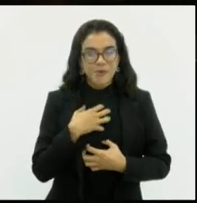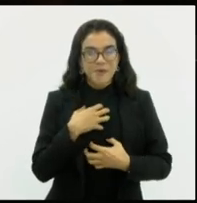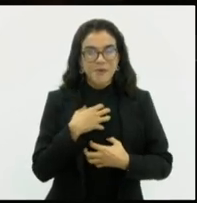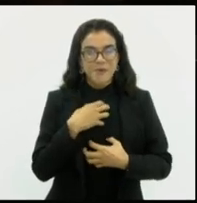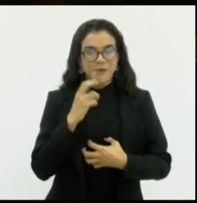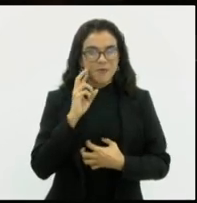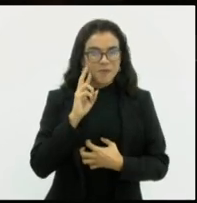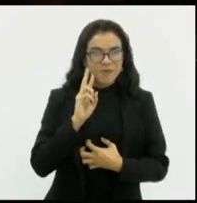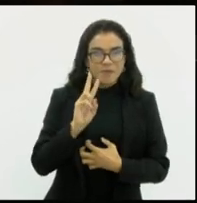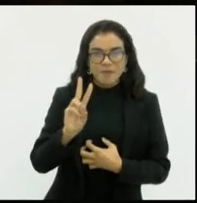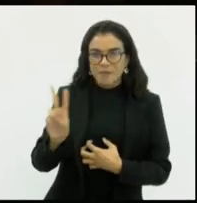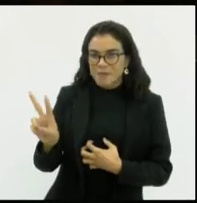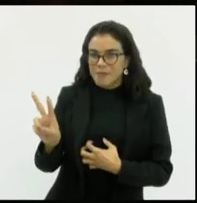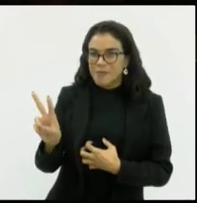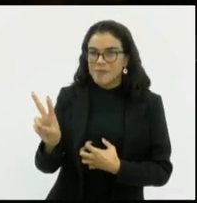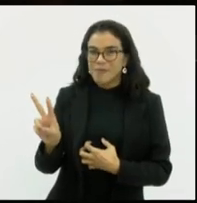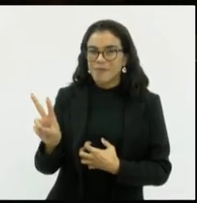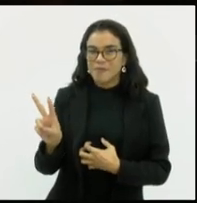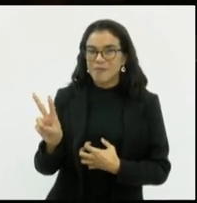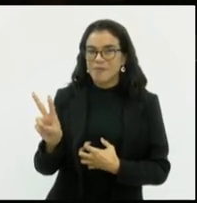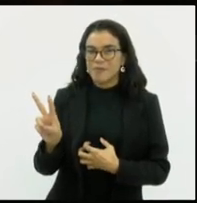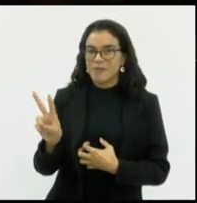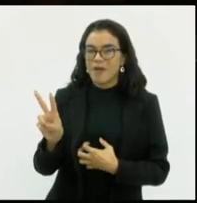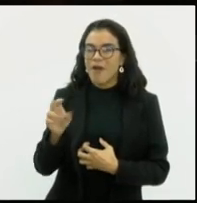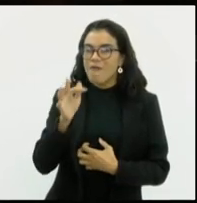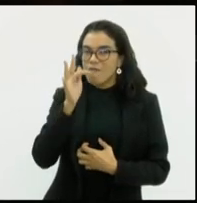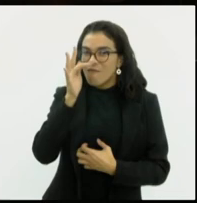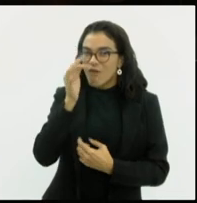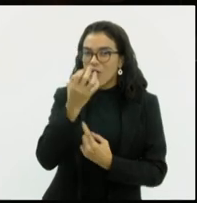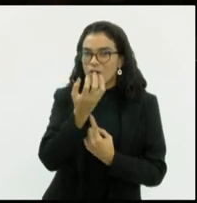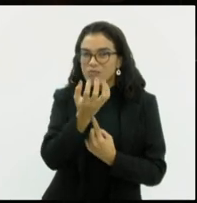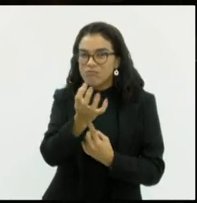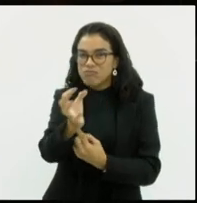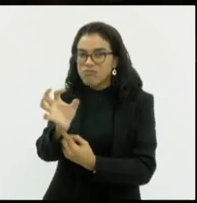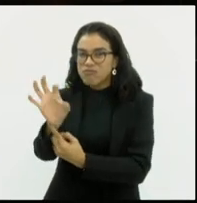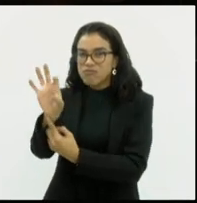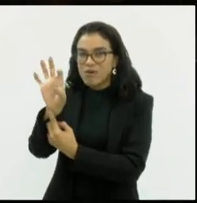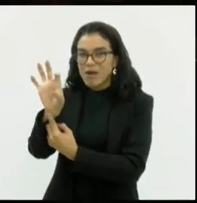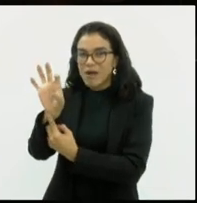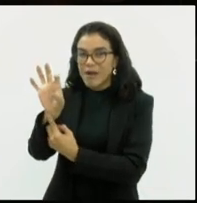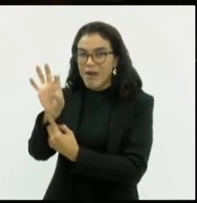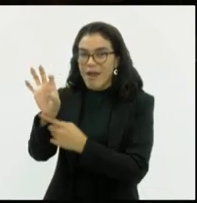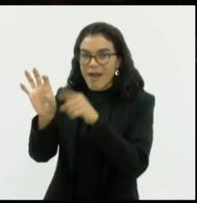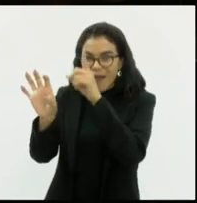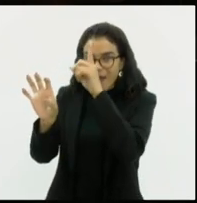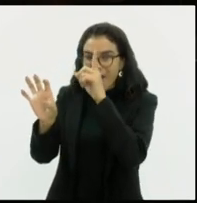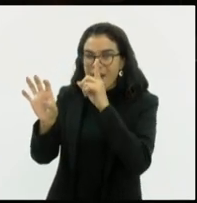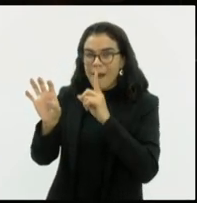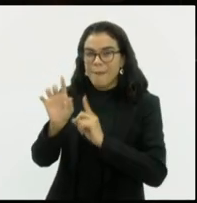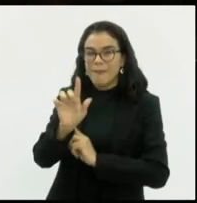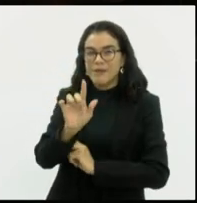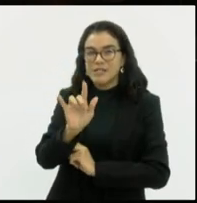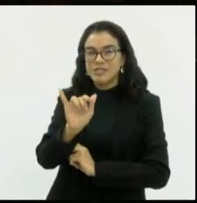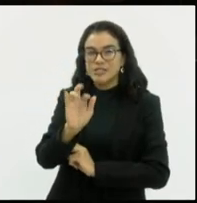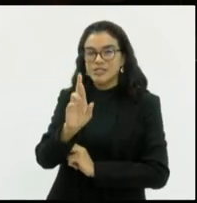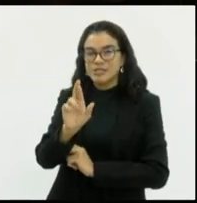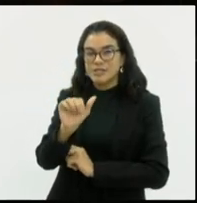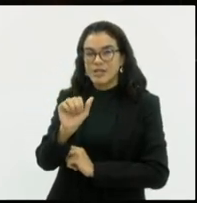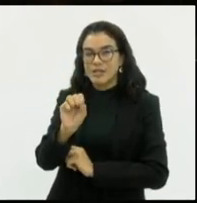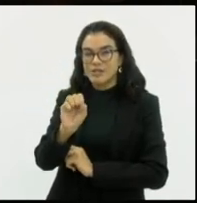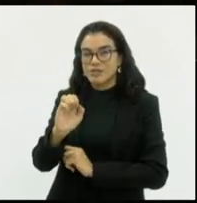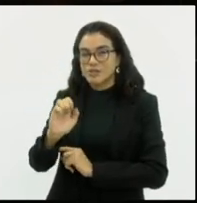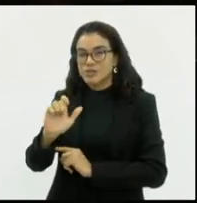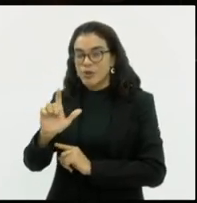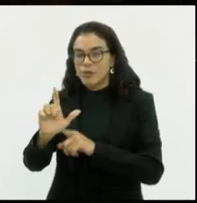ali o girassol, eu fiquei muito feliz, porque eu amo girassol. E a frase